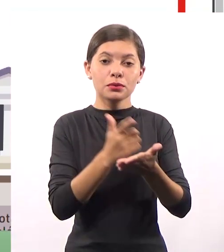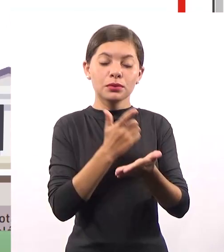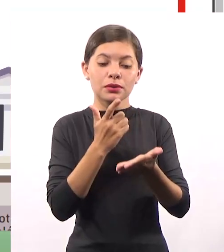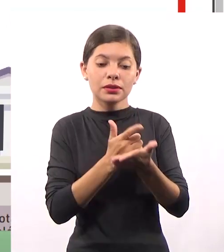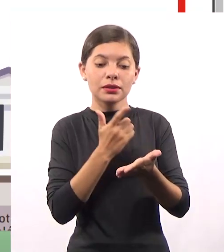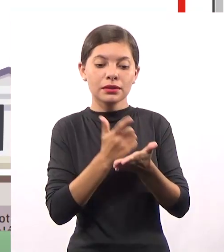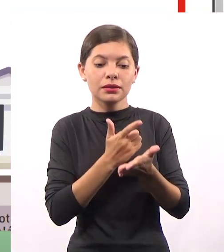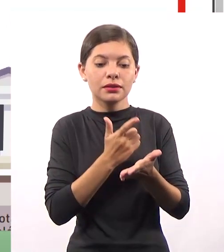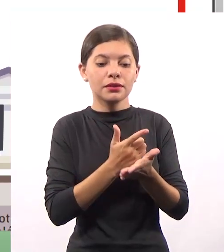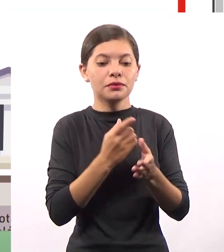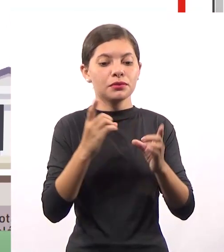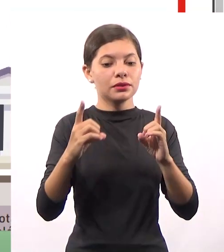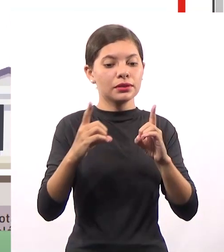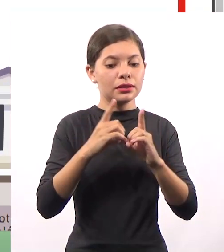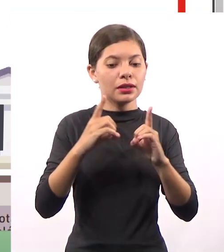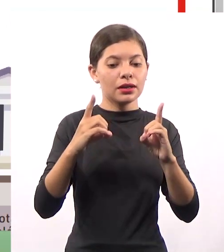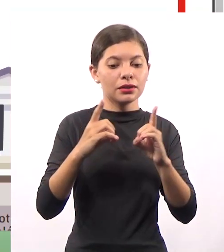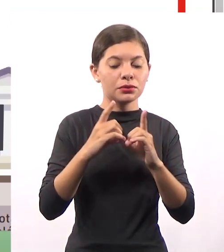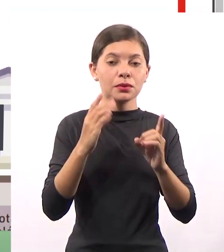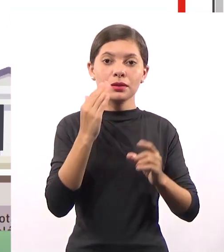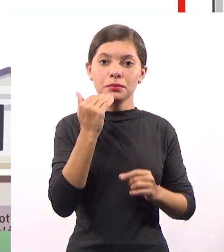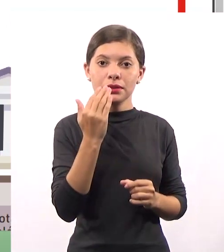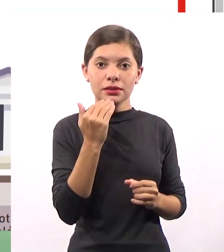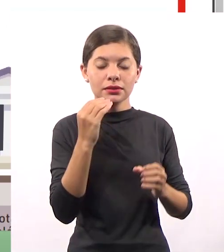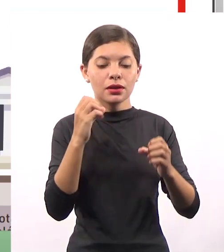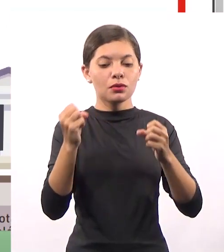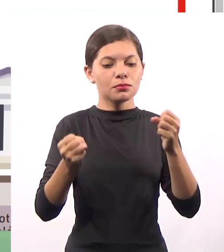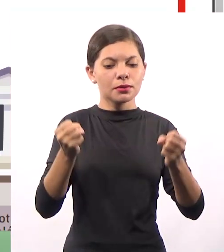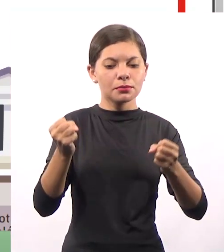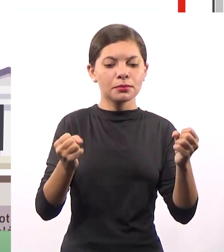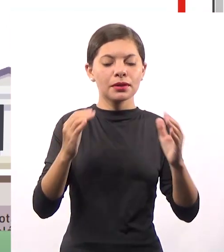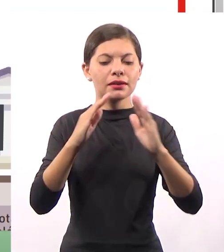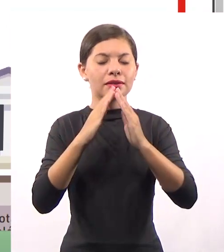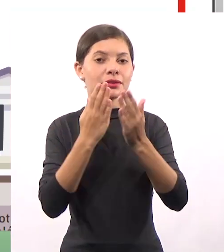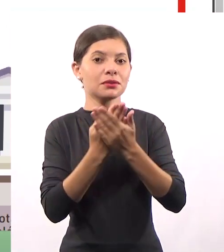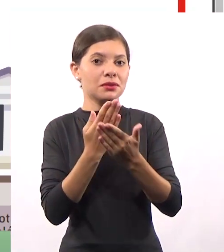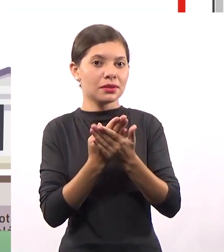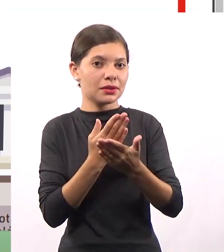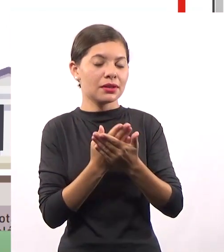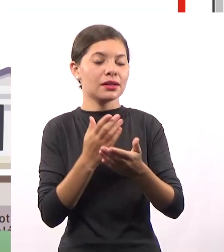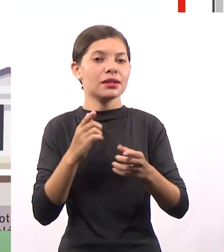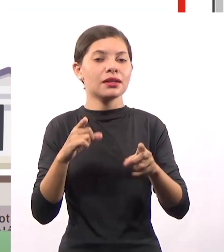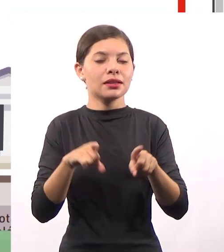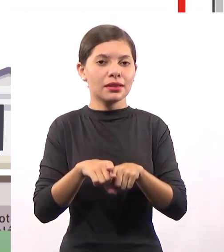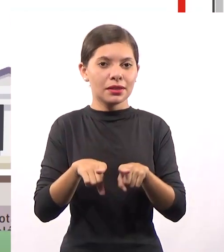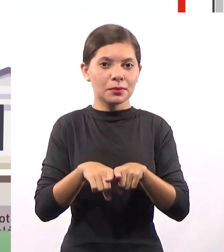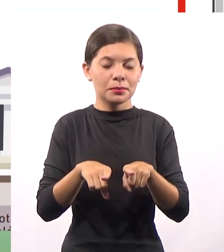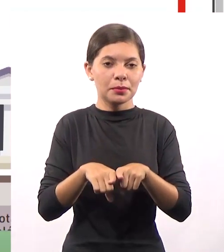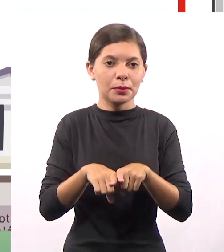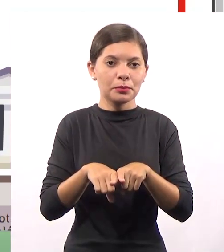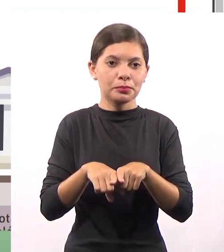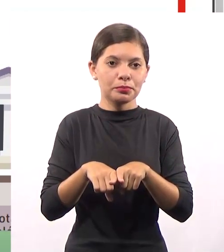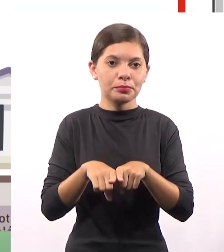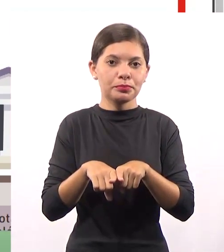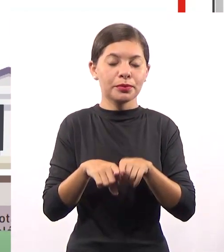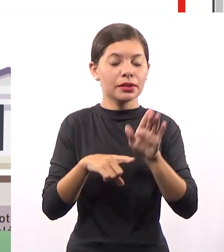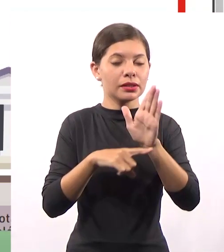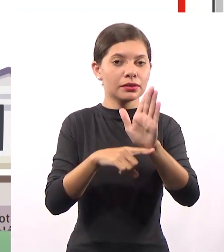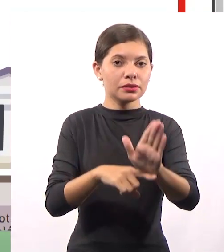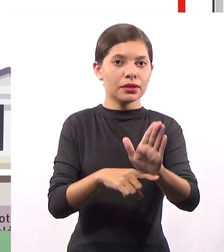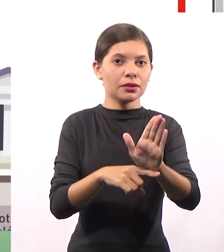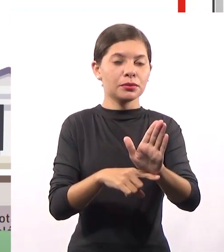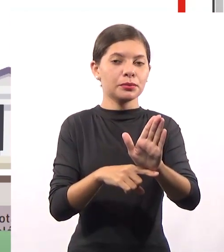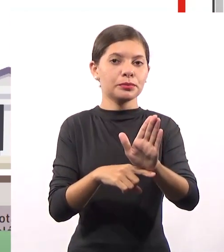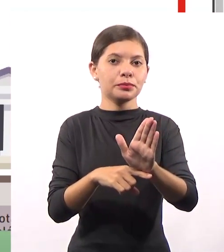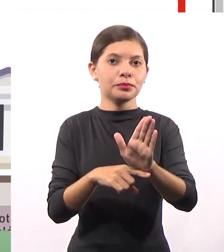o Programa Nacional do Livro Didático, o Programa de Alimentação, né? O transporte escolar também é contemplado pelo FNDE.